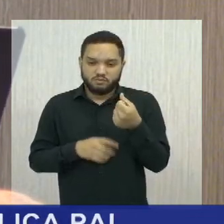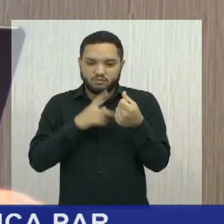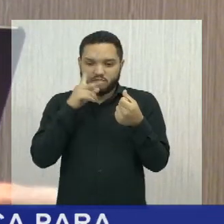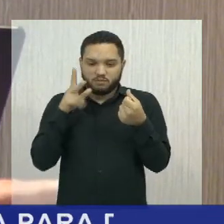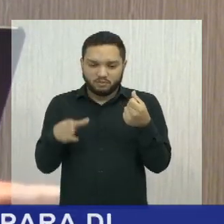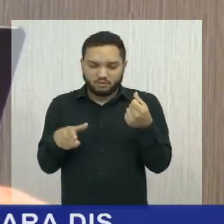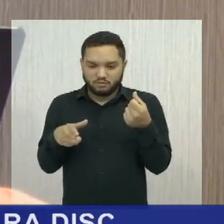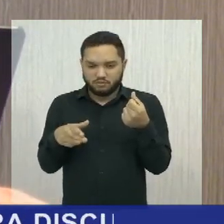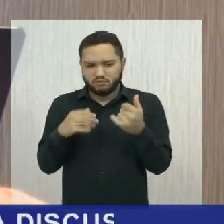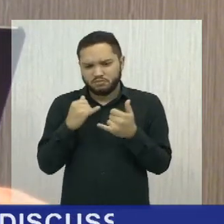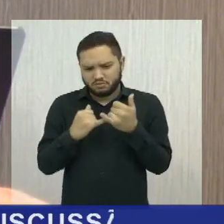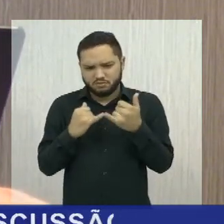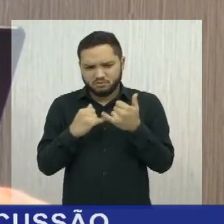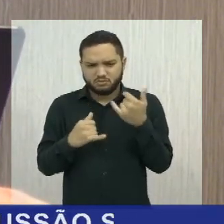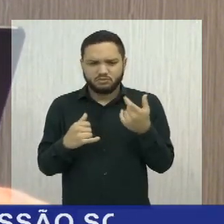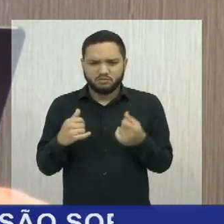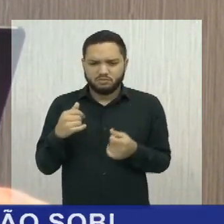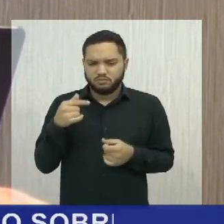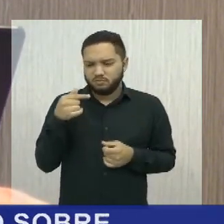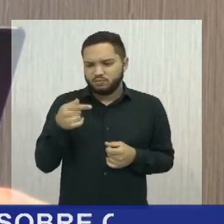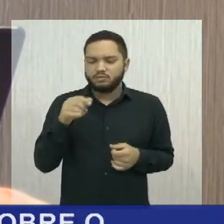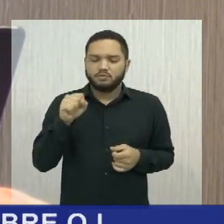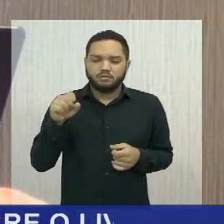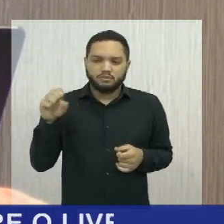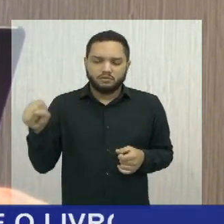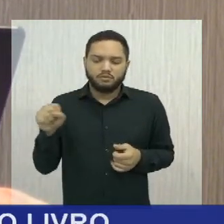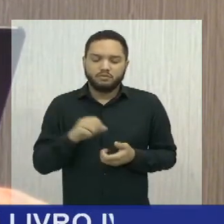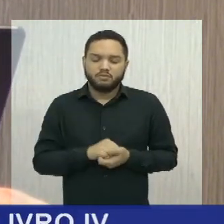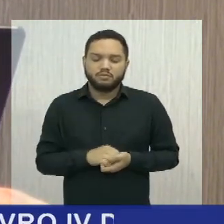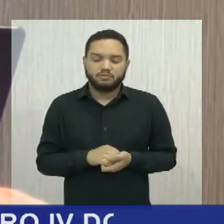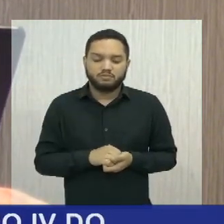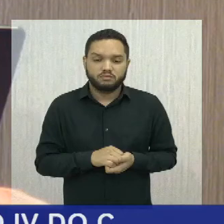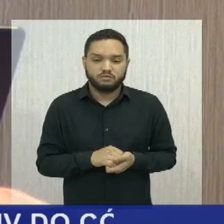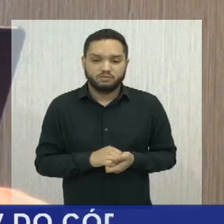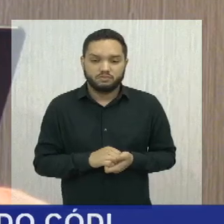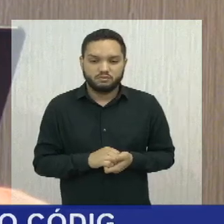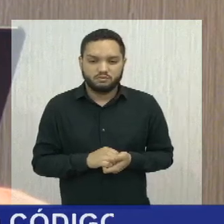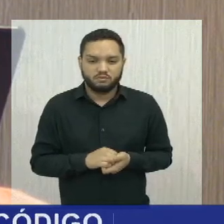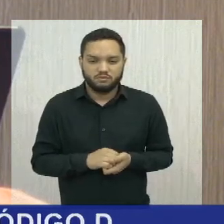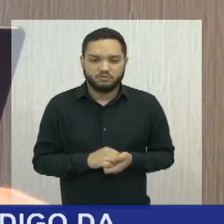também, praticamente idêntico ao 788, né?